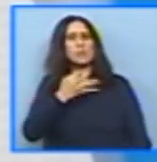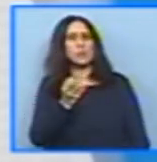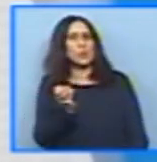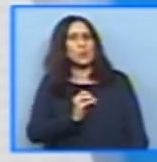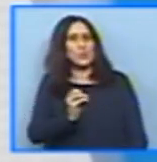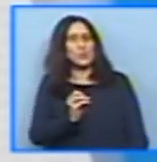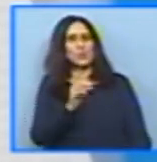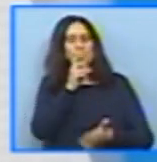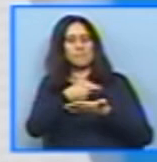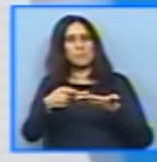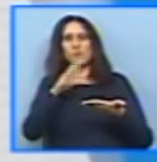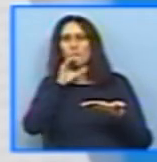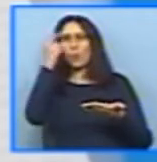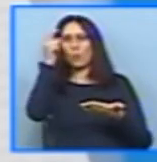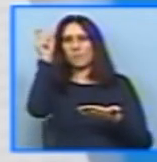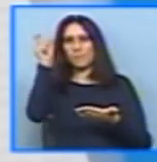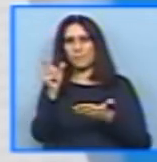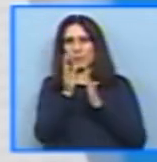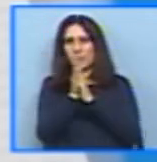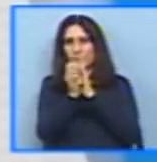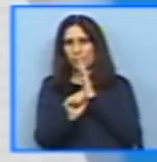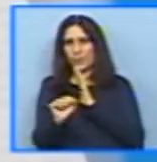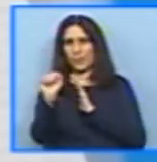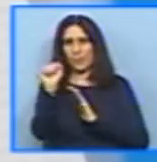no nome do Filho unigênito de Deus.